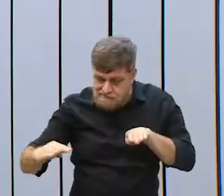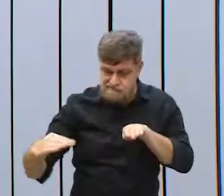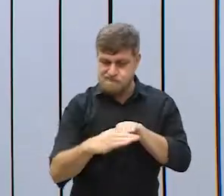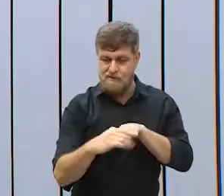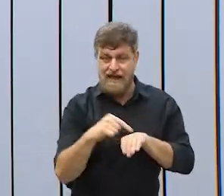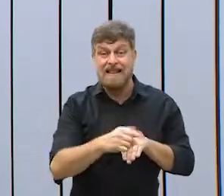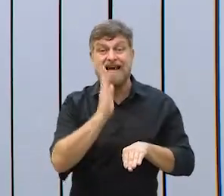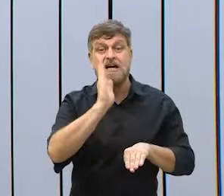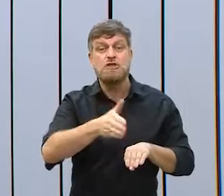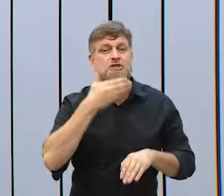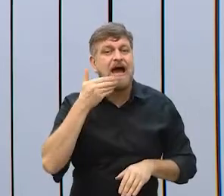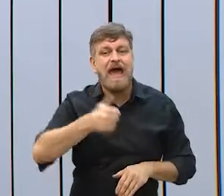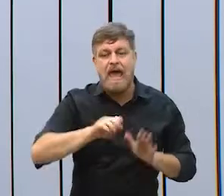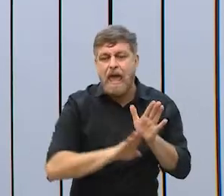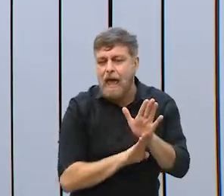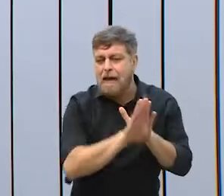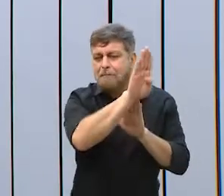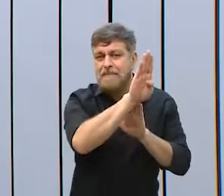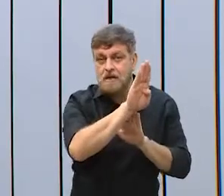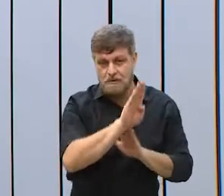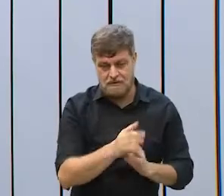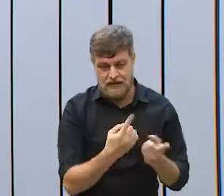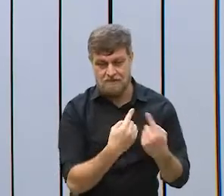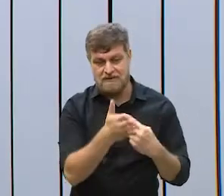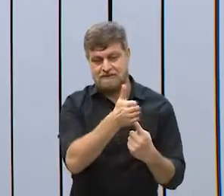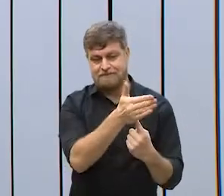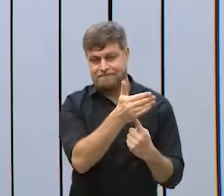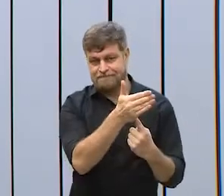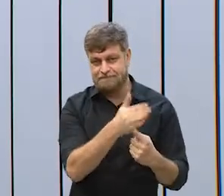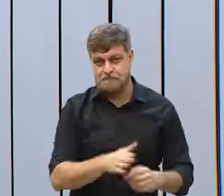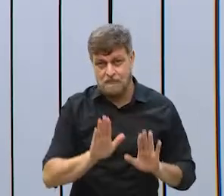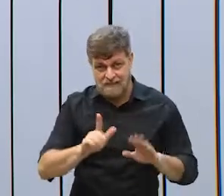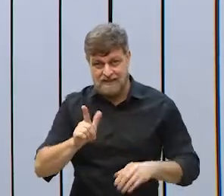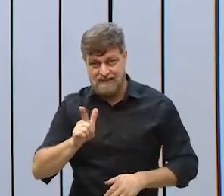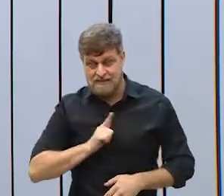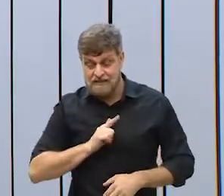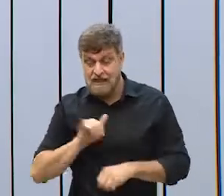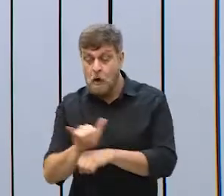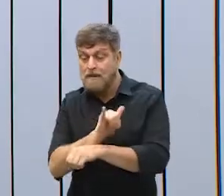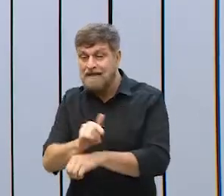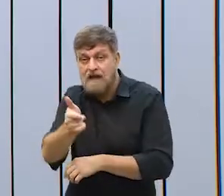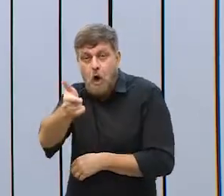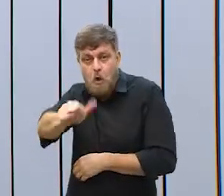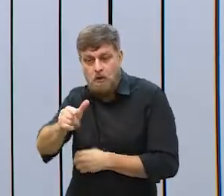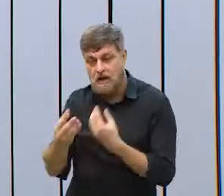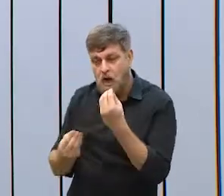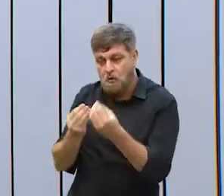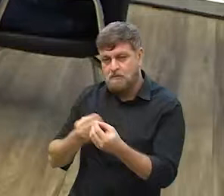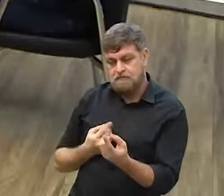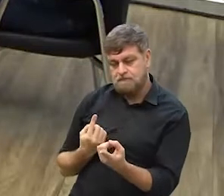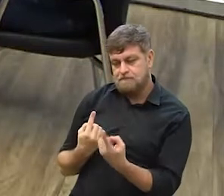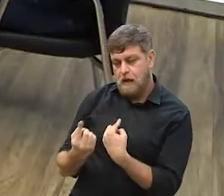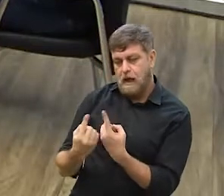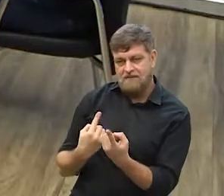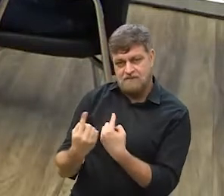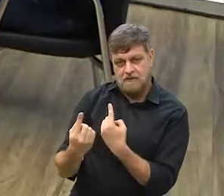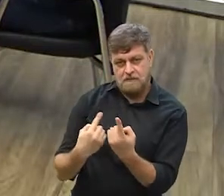sou a melhor? Então eles vêem de uma maneira geral. Mas existe uma saída, que é através da rodovia